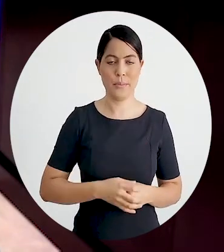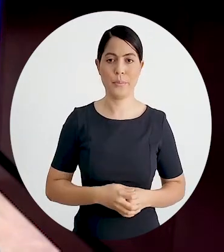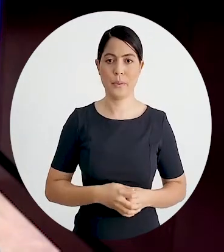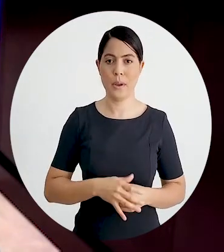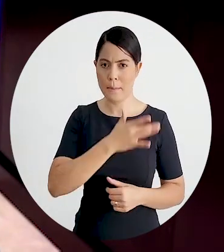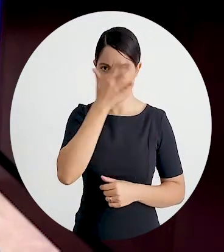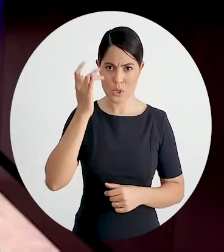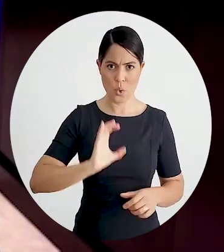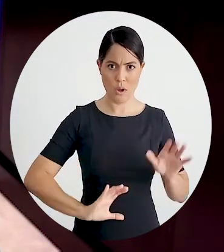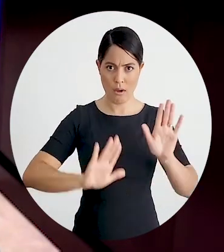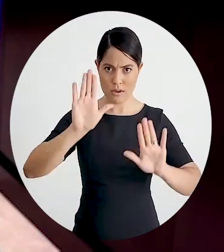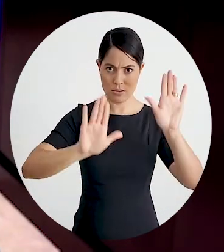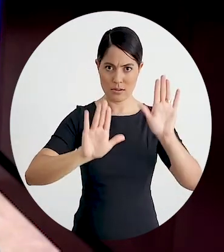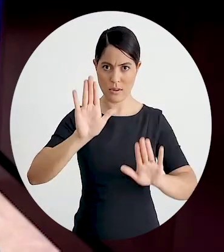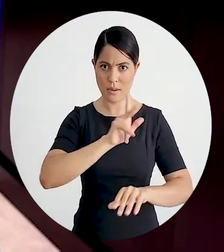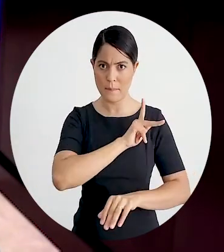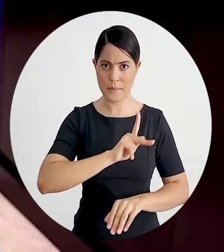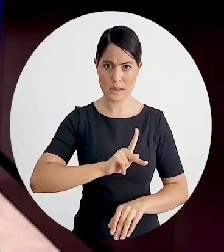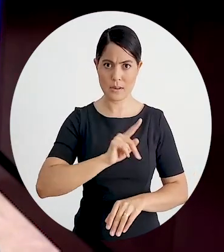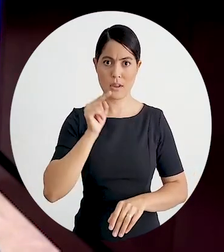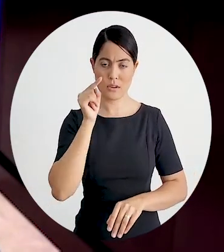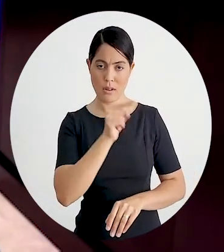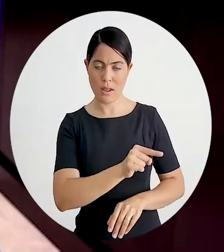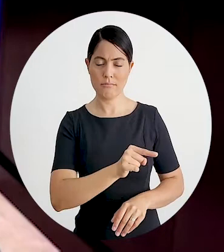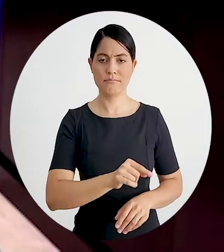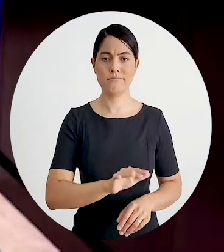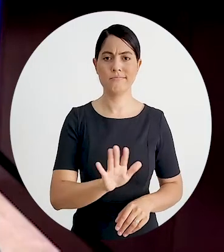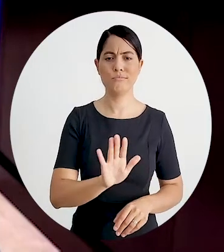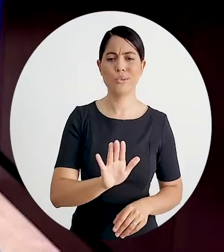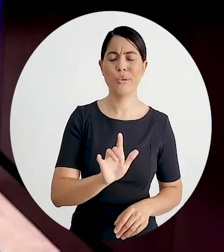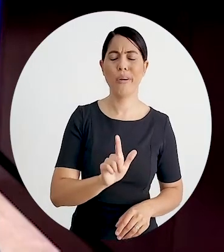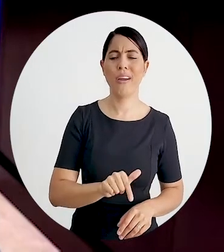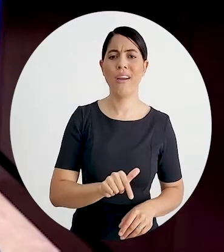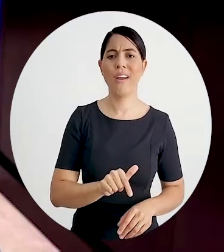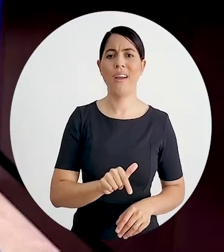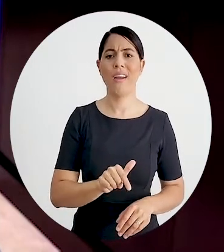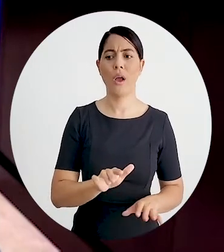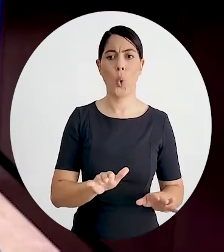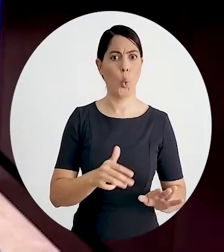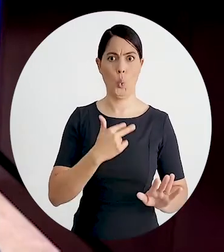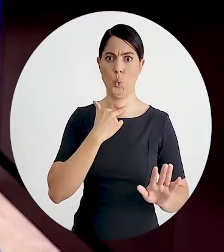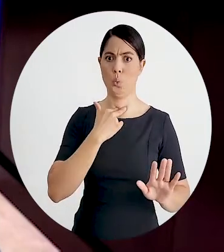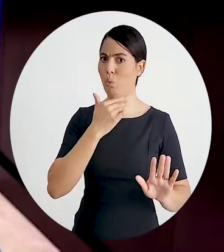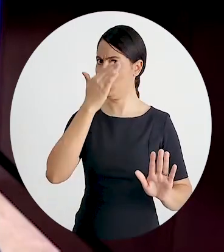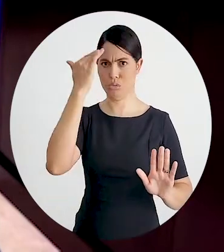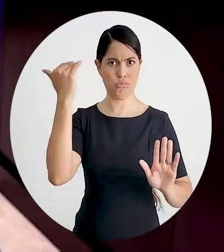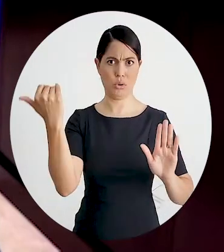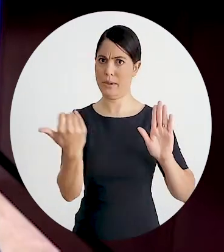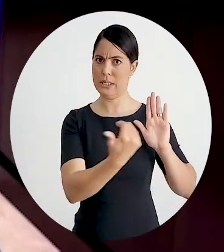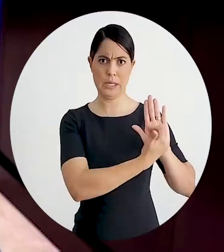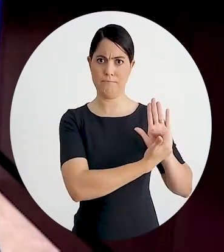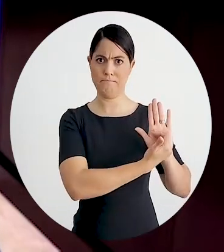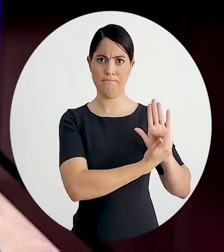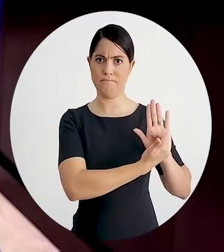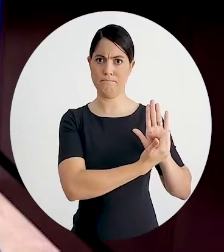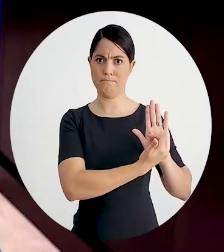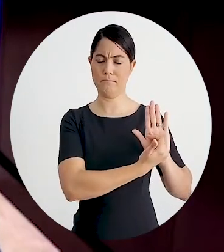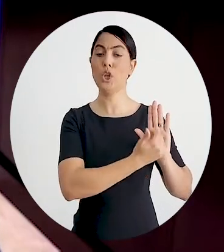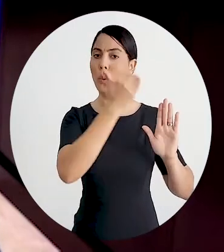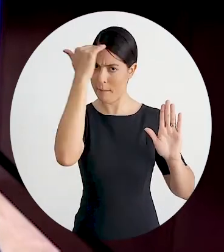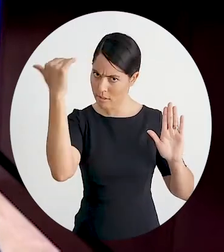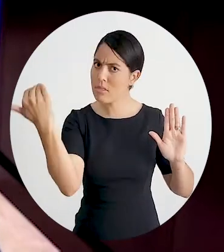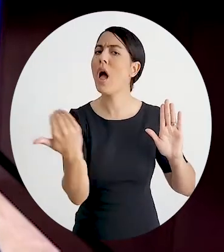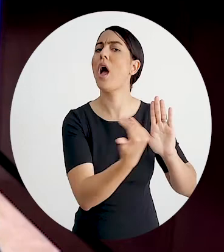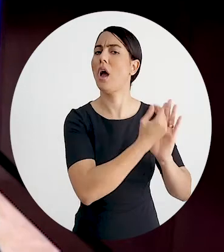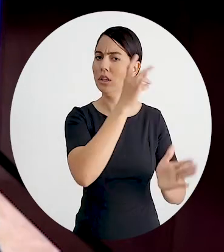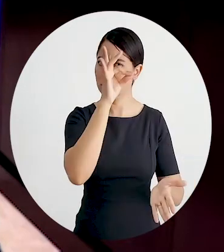candidato a presidente da República nos Estados Unidos sequer discute sobre descumprir a Constituição? Porque se